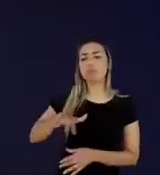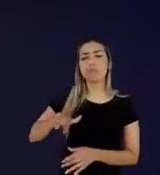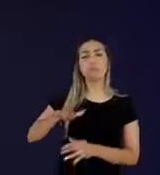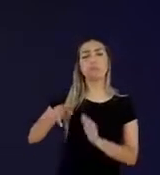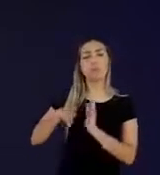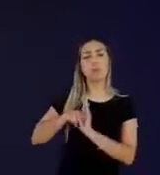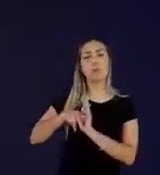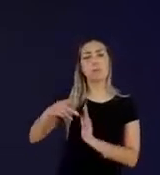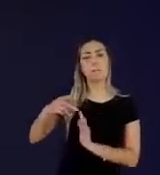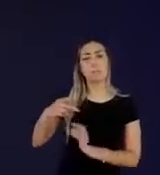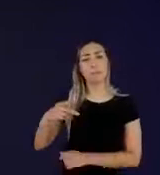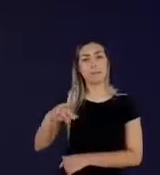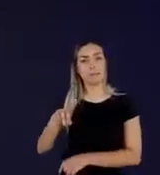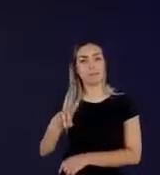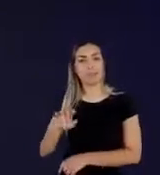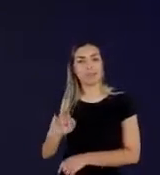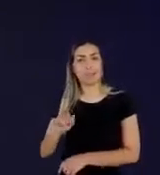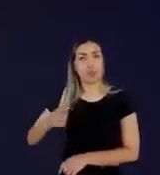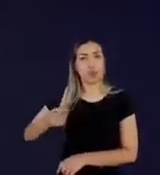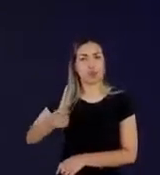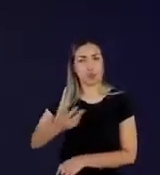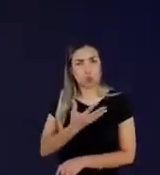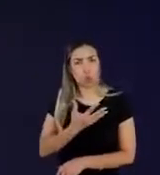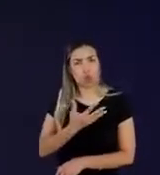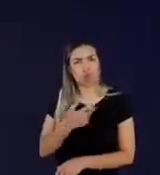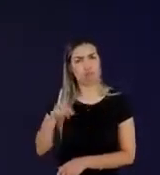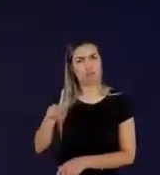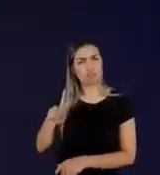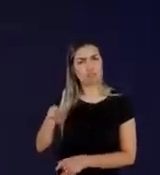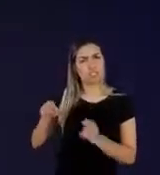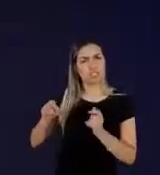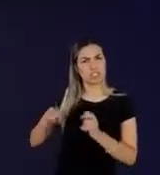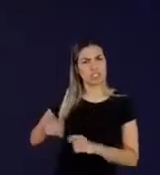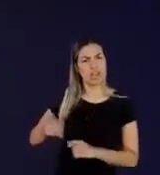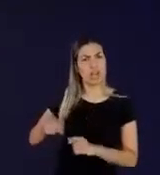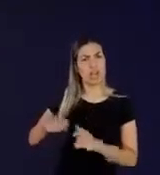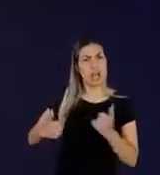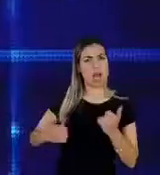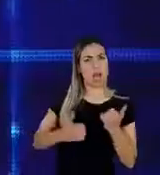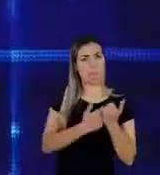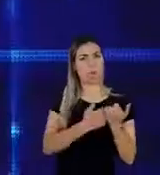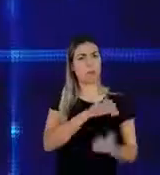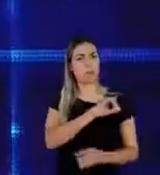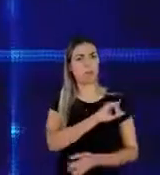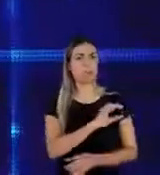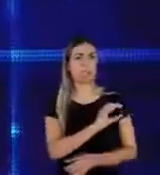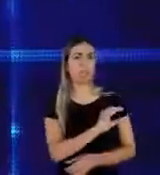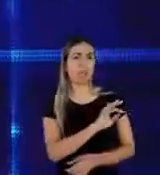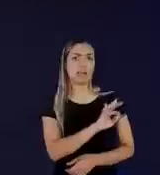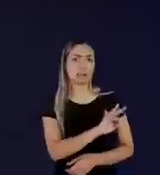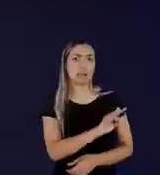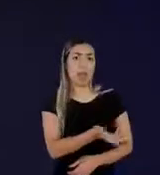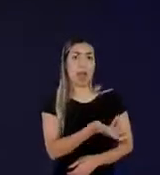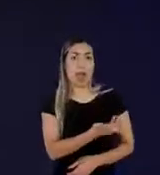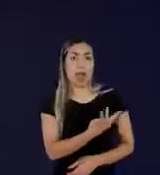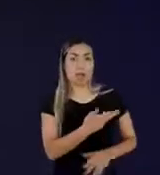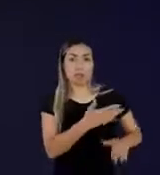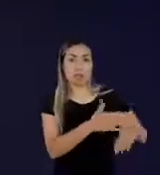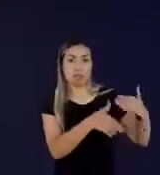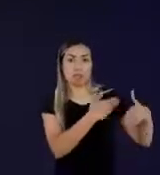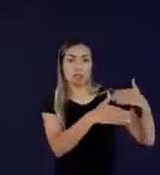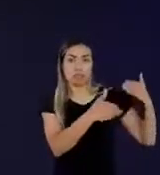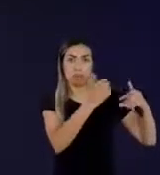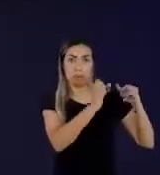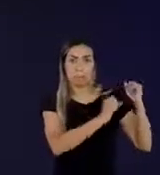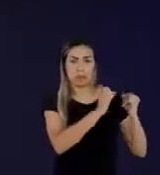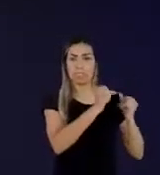PDI renovado, ele acelera esse papel dos ICTs e da indústria?